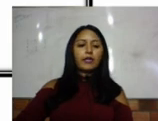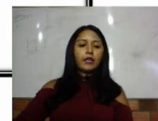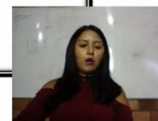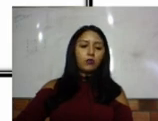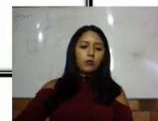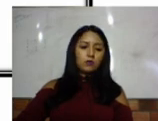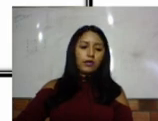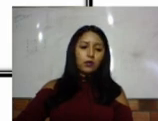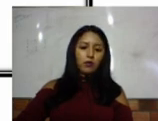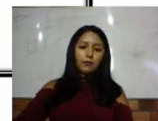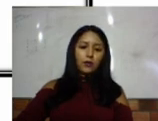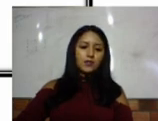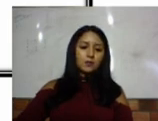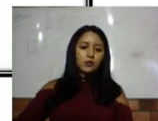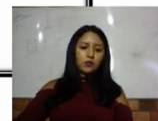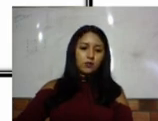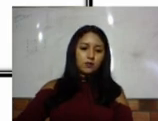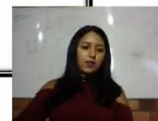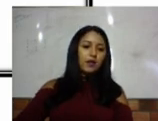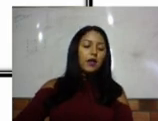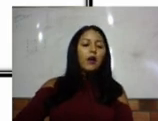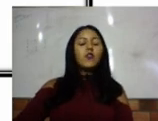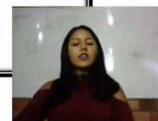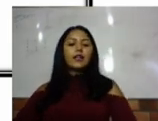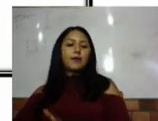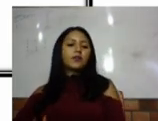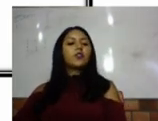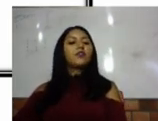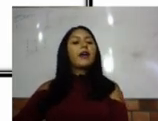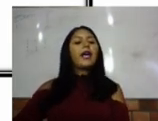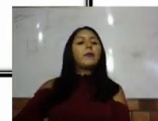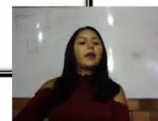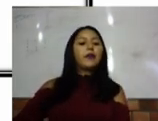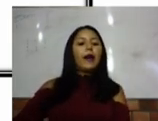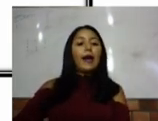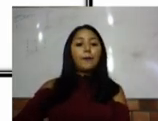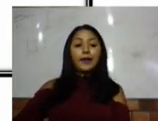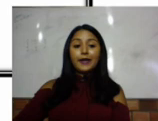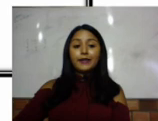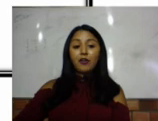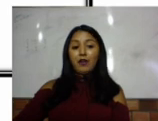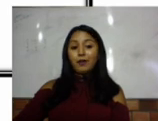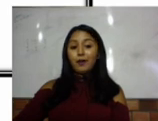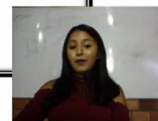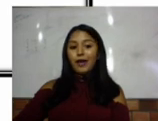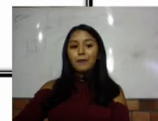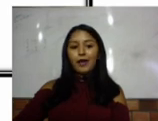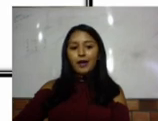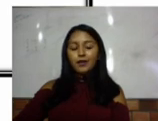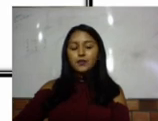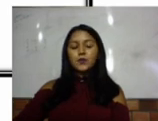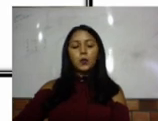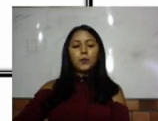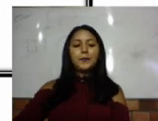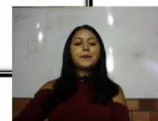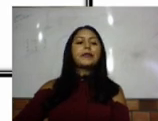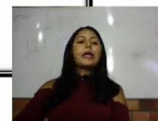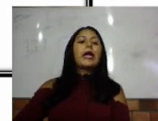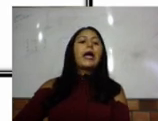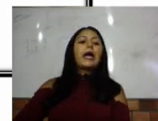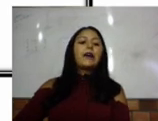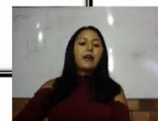gente ou com alguém ao nosso redor bem próximo de nós onde que tá a pro sobre o verbo aqui ó abre lá que é o ver dobra a blá